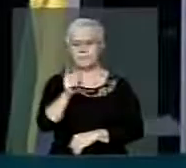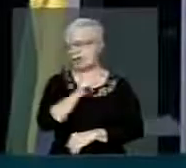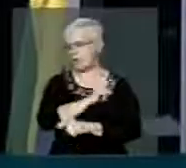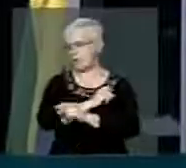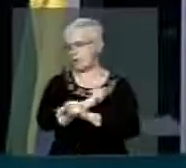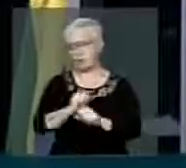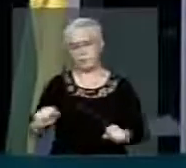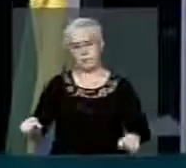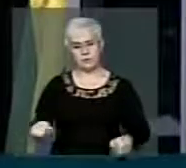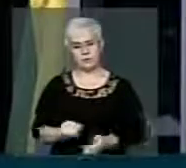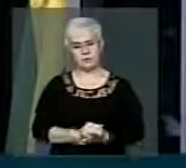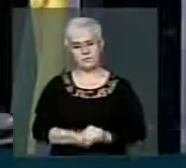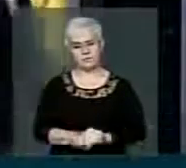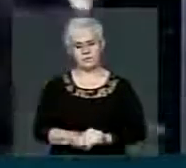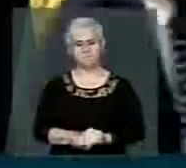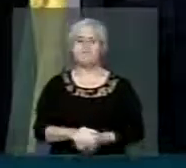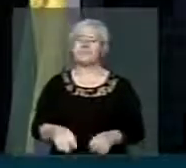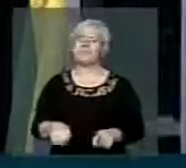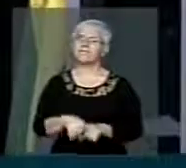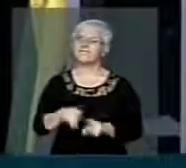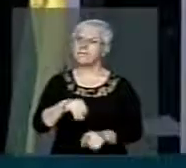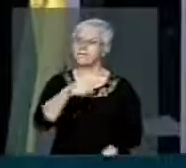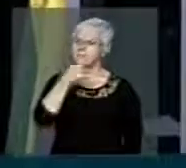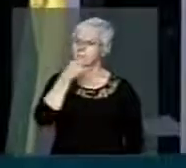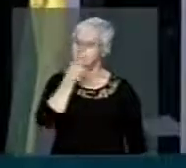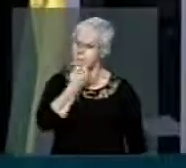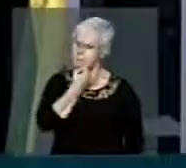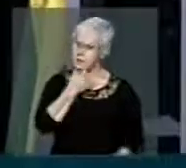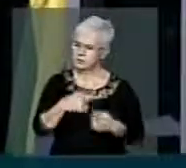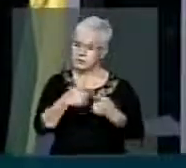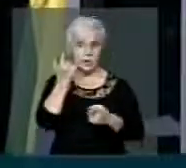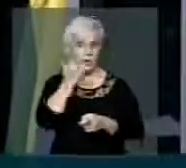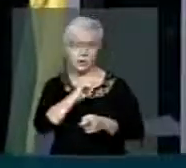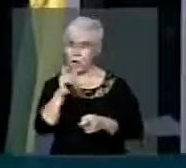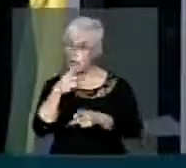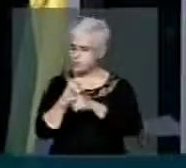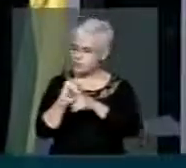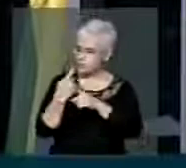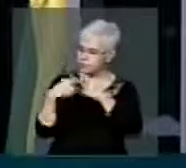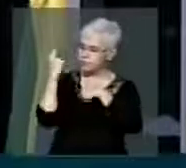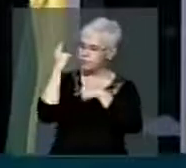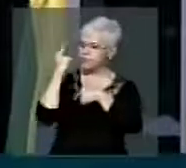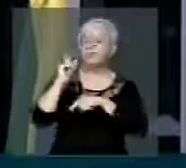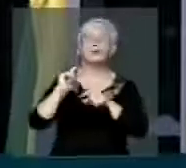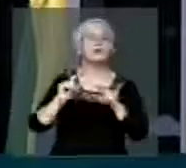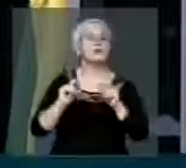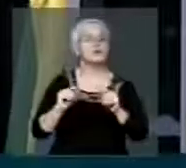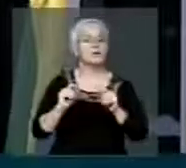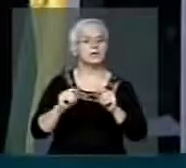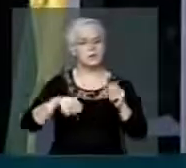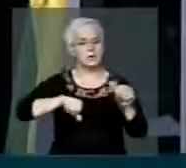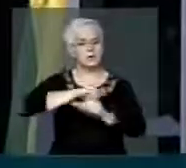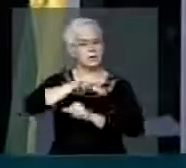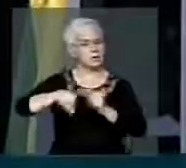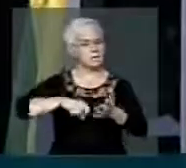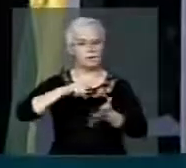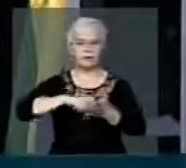avançar. Triste também que não conseguimos avançar no que tange a reforma